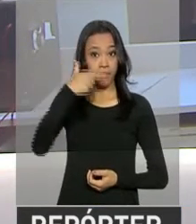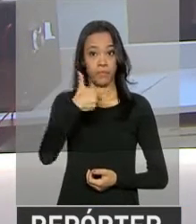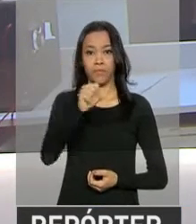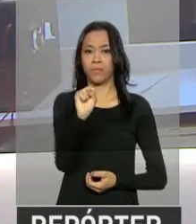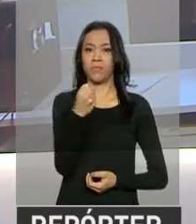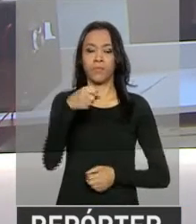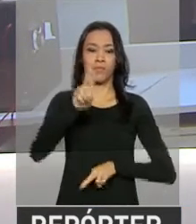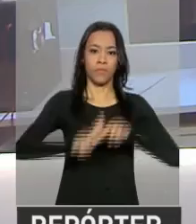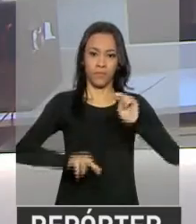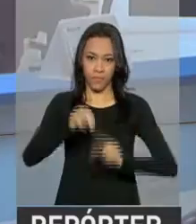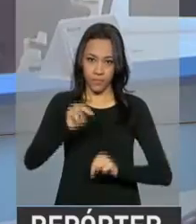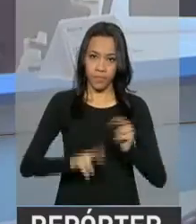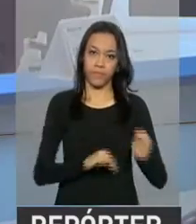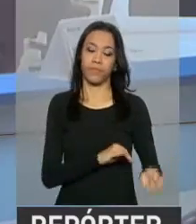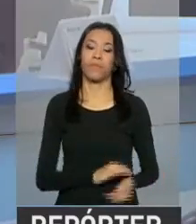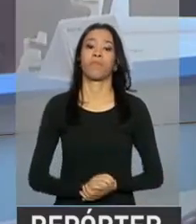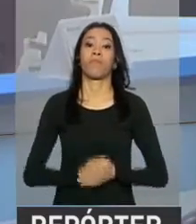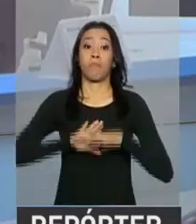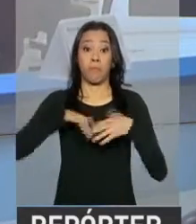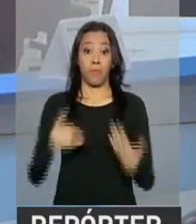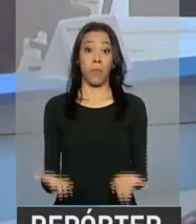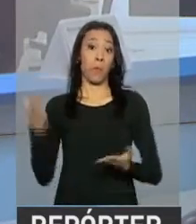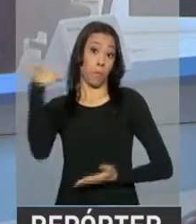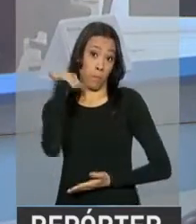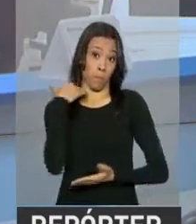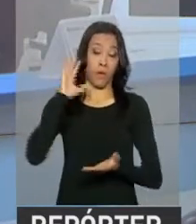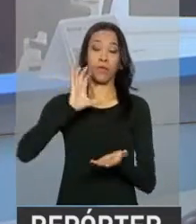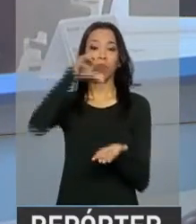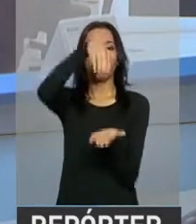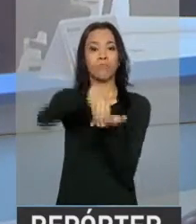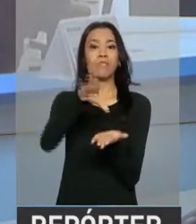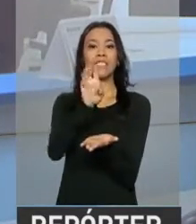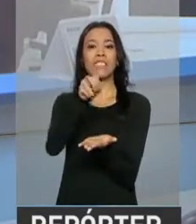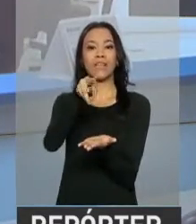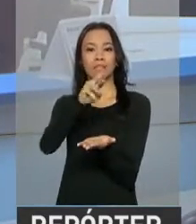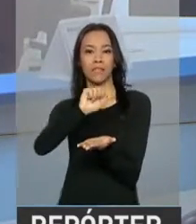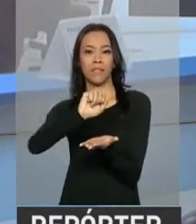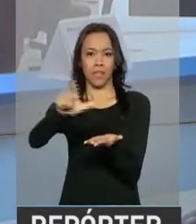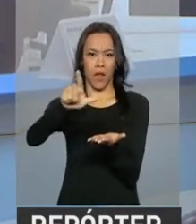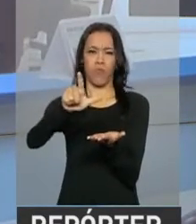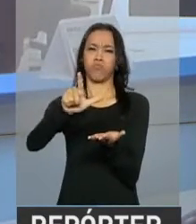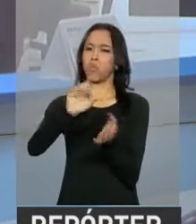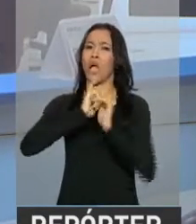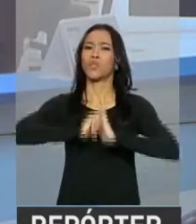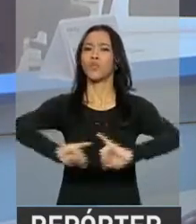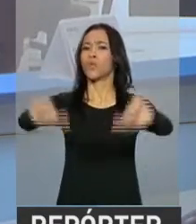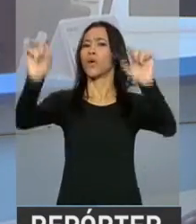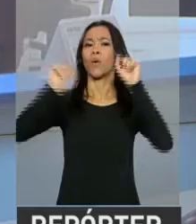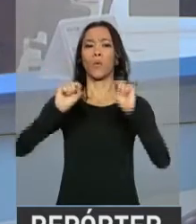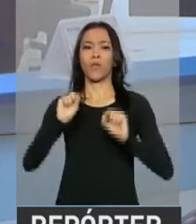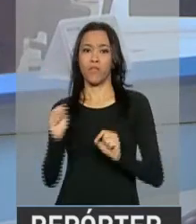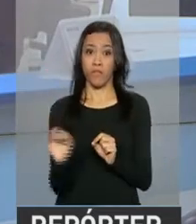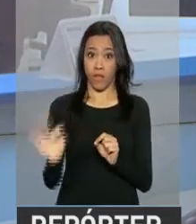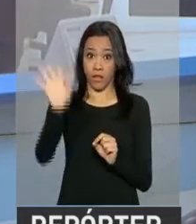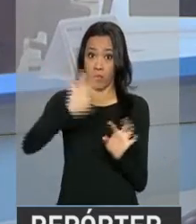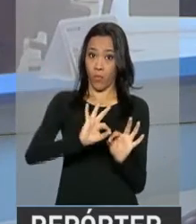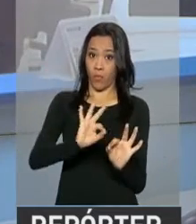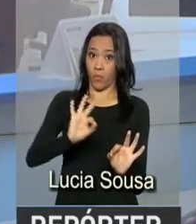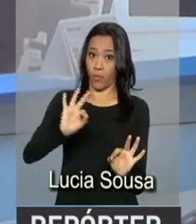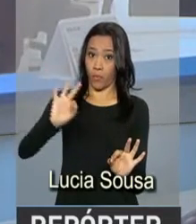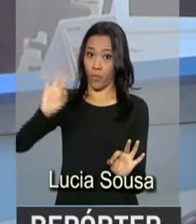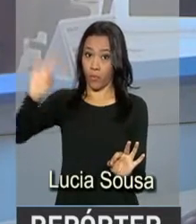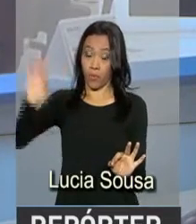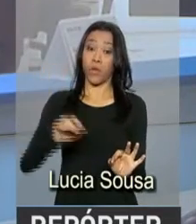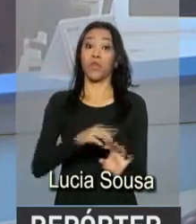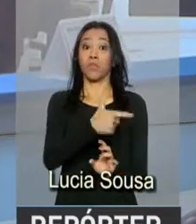28 de junho o banco central acaba de divulgar a projeção de inflação em 2016 o índice deve ficar em